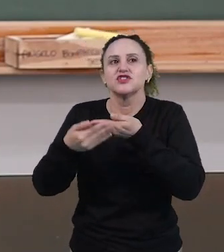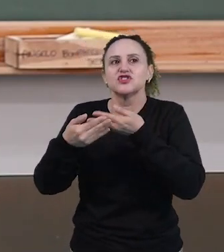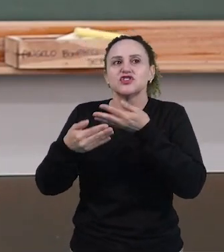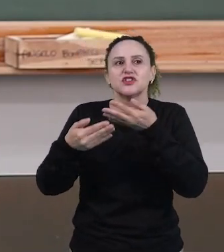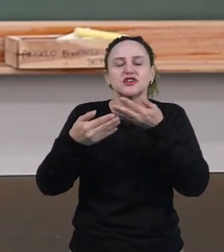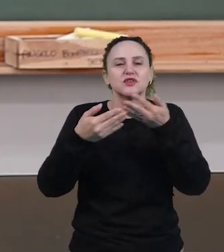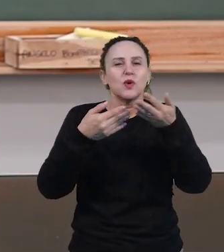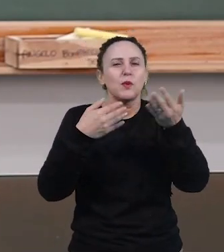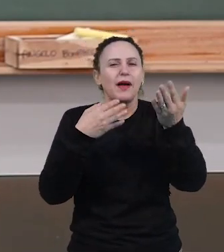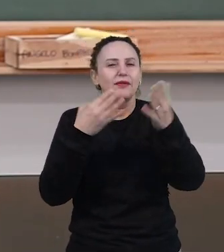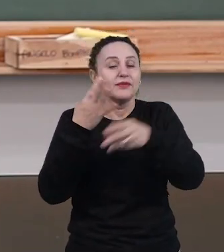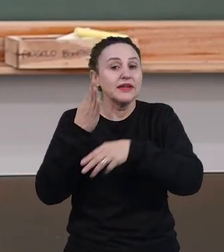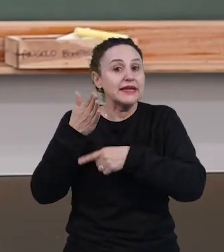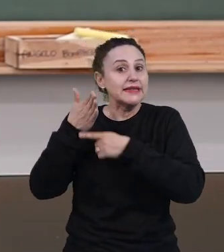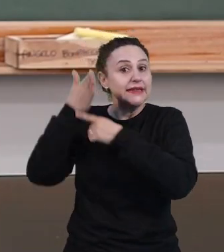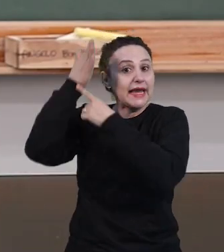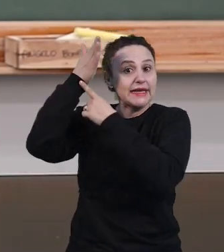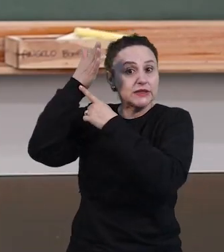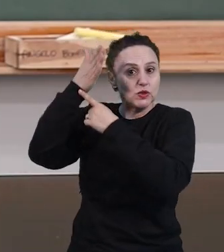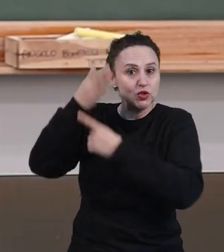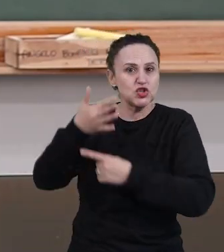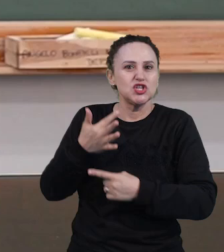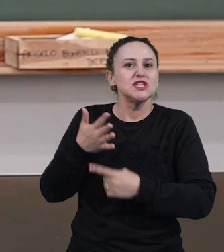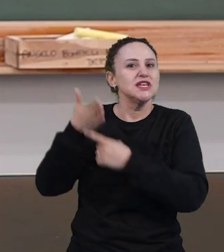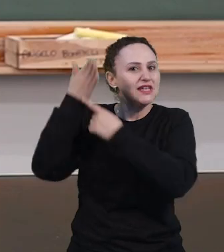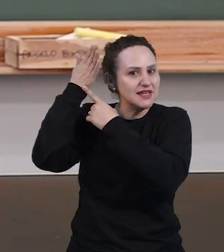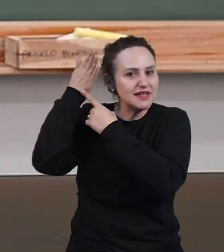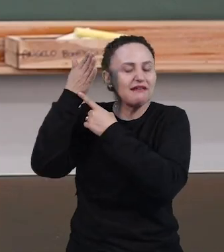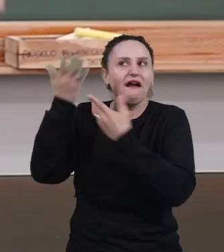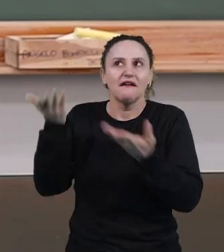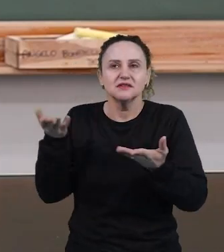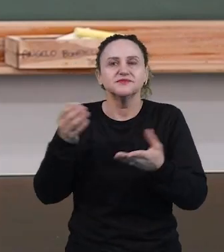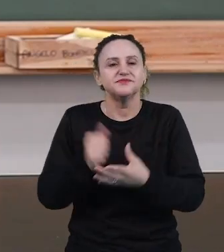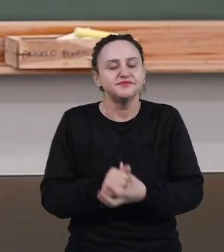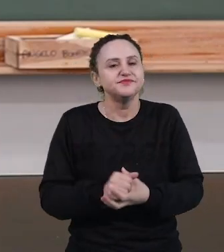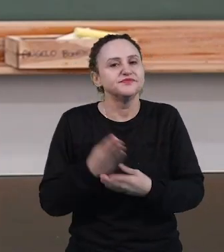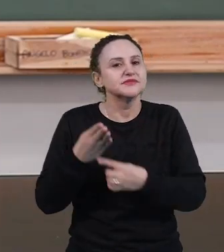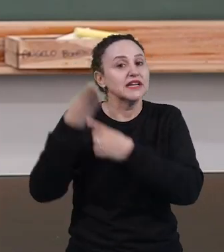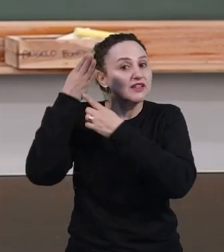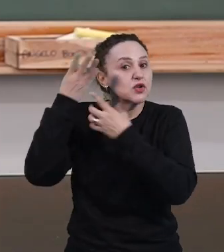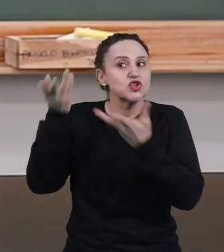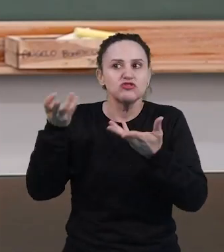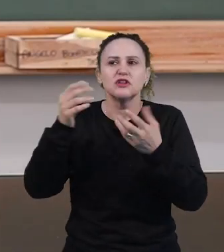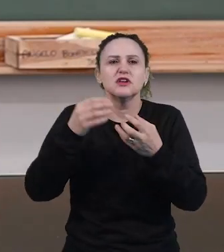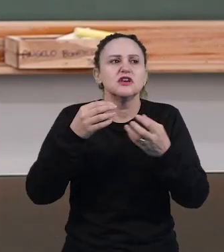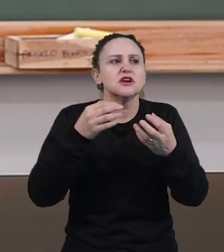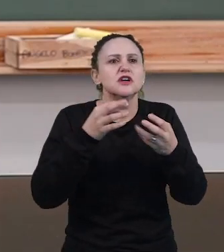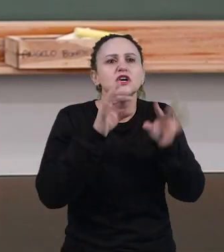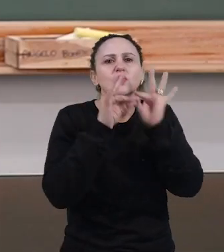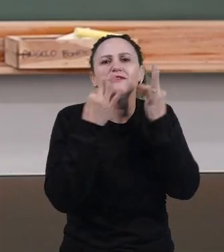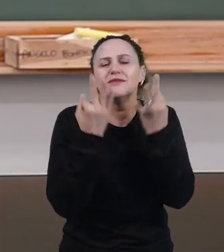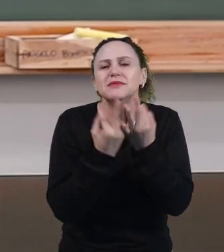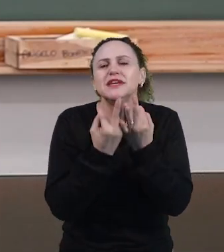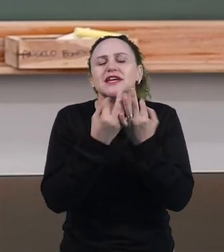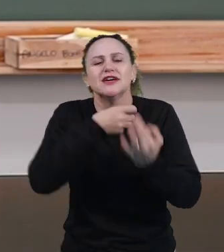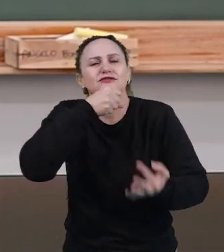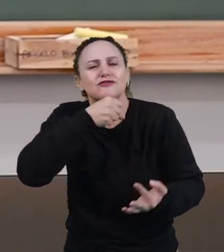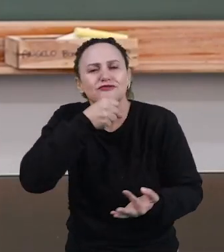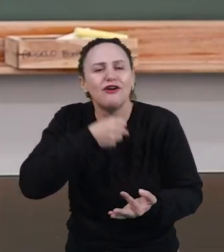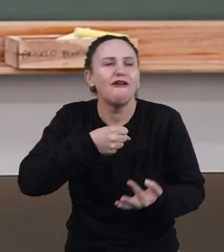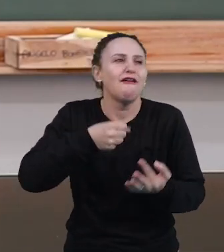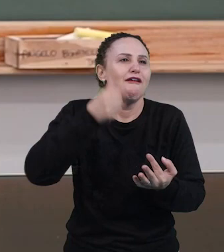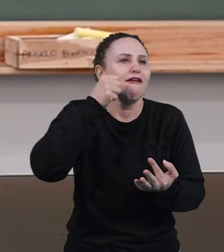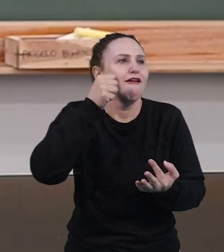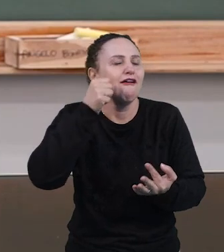exemplo, né, com as outras crianças, com os avós, né, com os professores